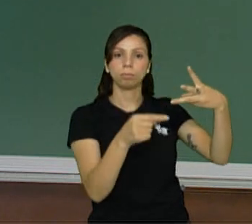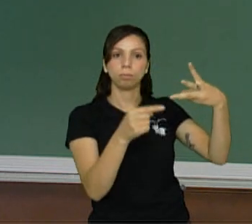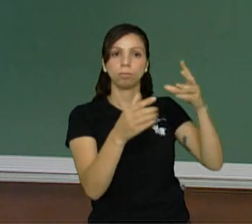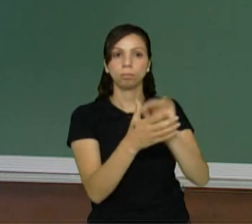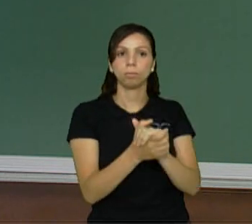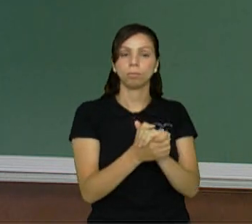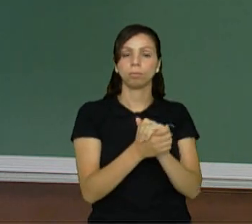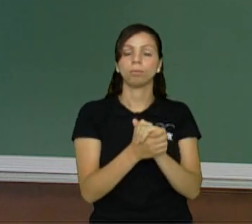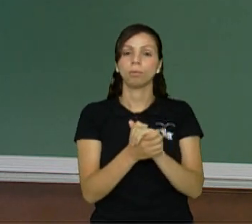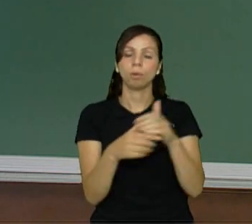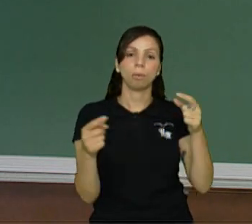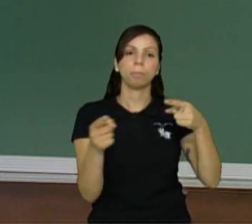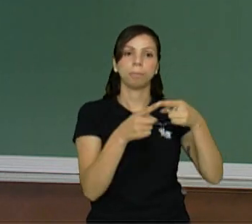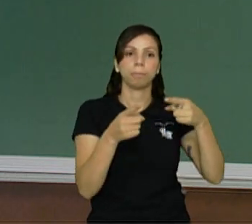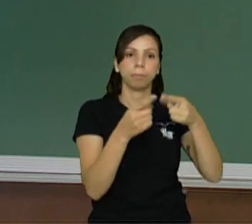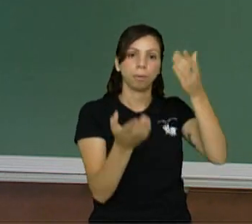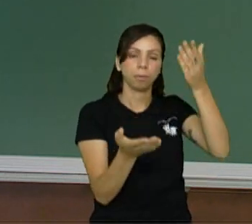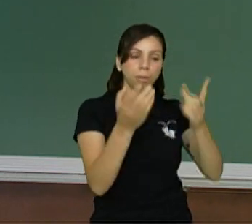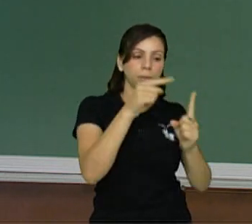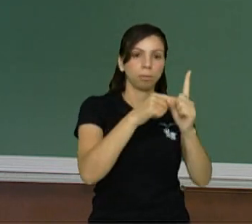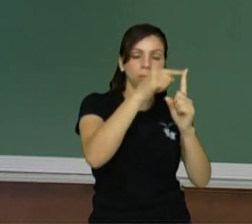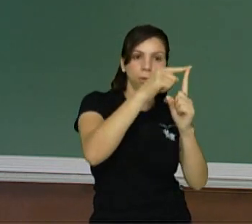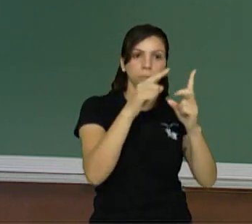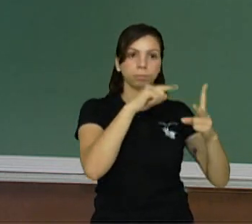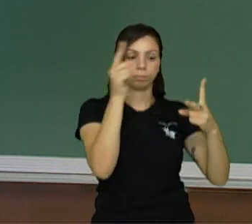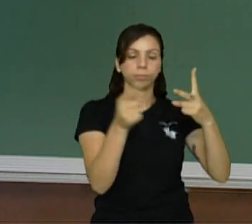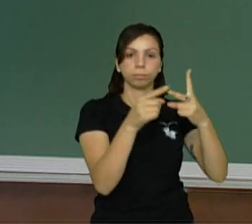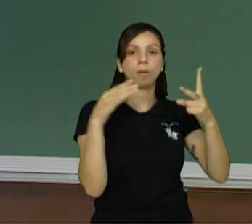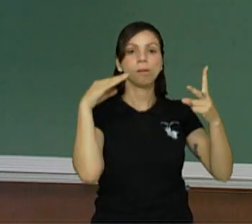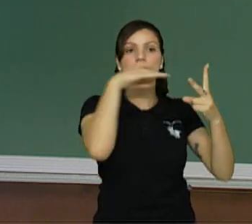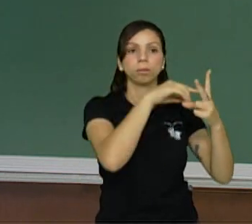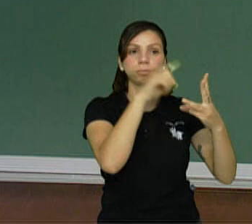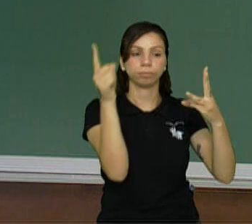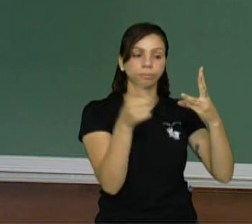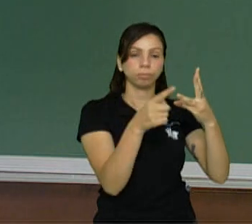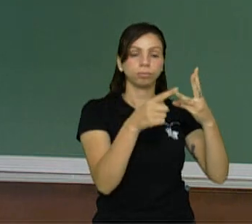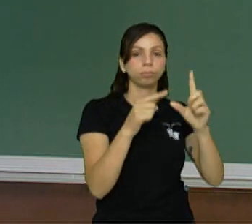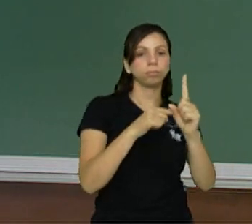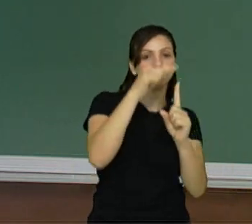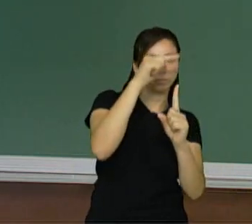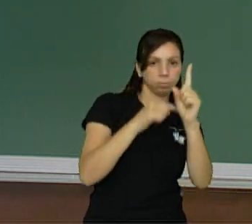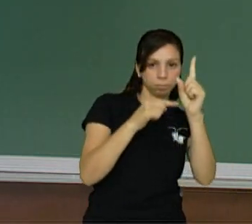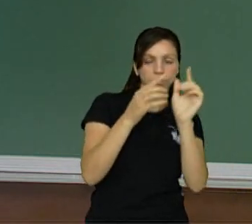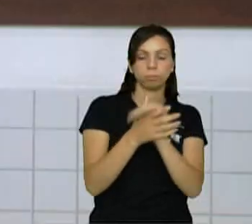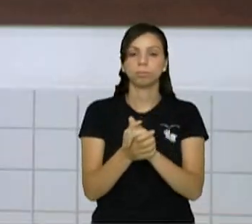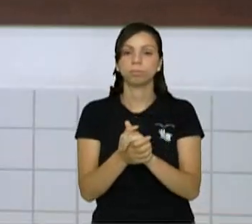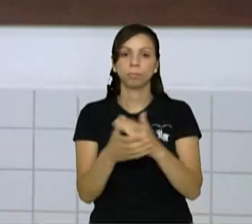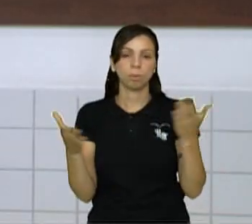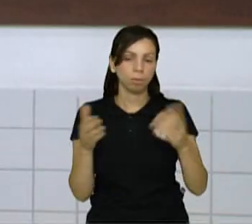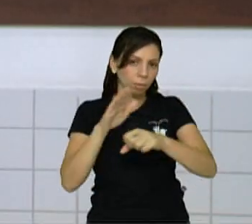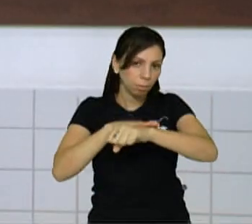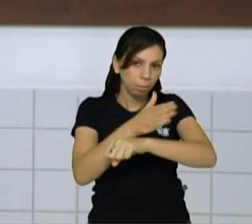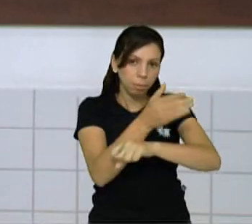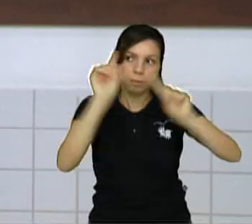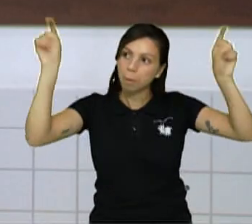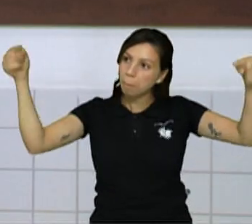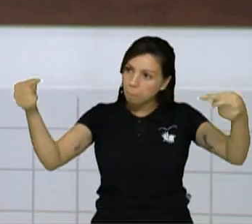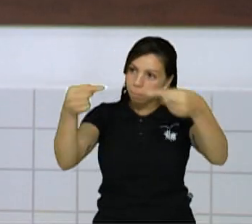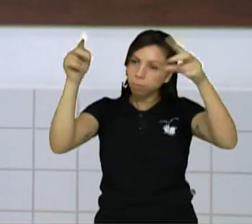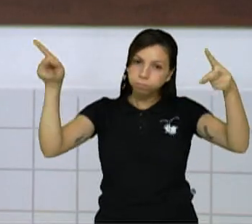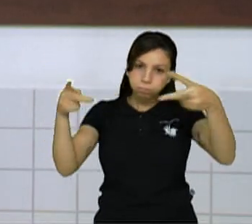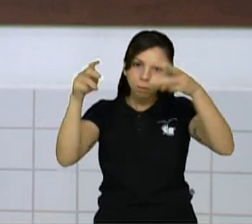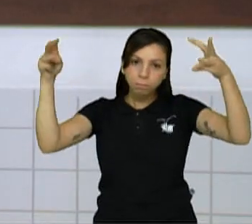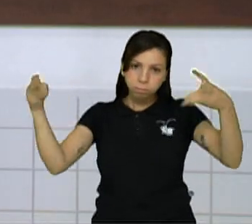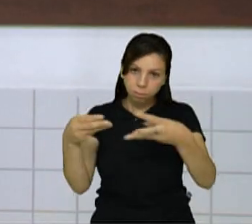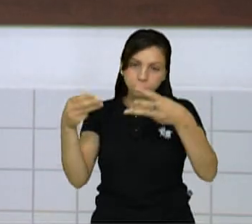esquemas. O primeiro esquema é o equilíbrio térmico, segundo o calor e o terceiro é a temperatura. Então, um tempo para você associar a coluna